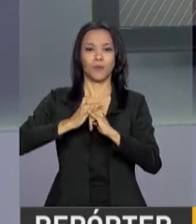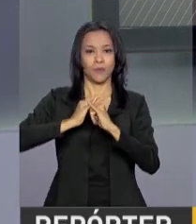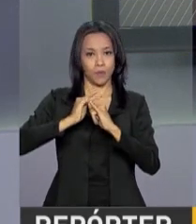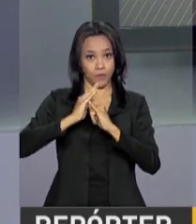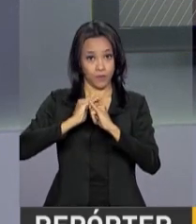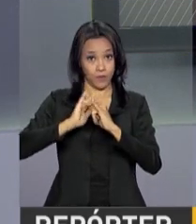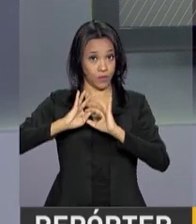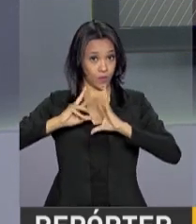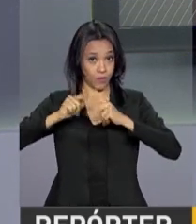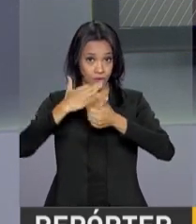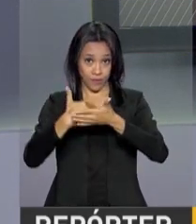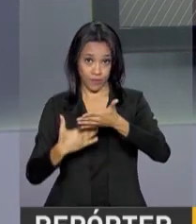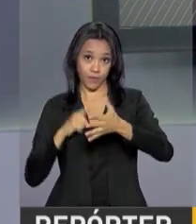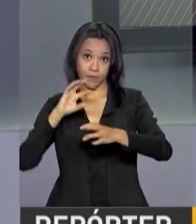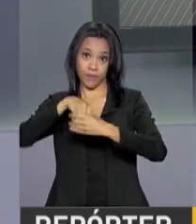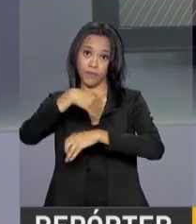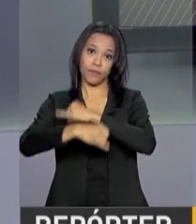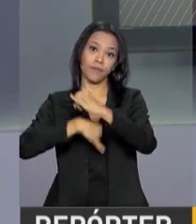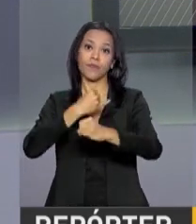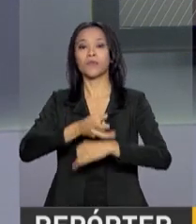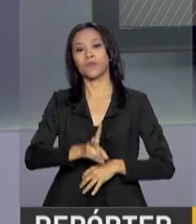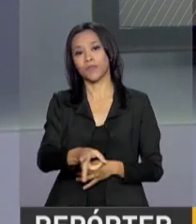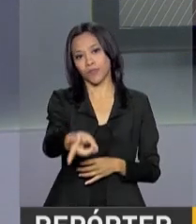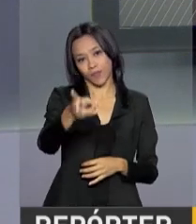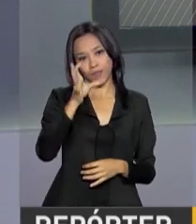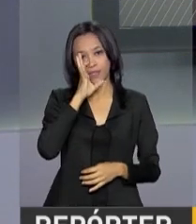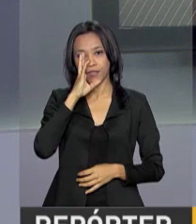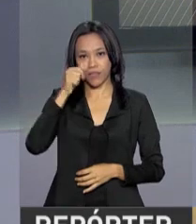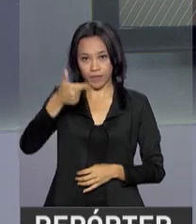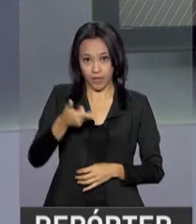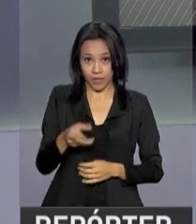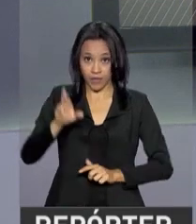também está na página da NBR na internet. Continue com a